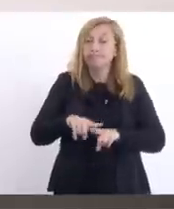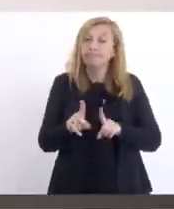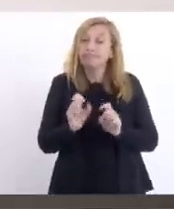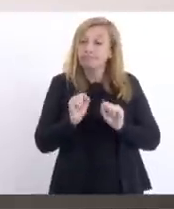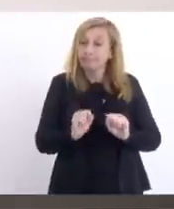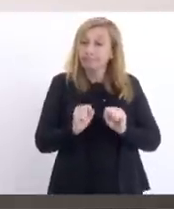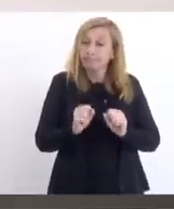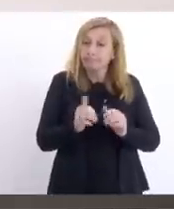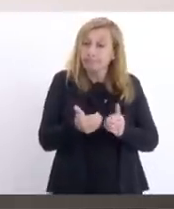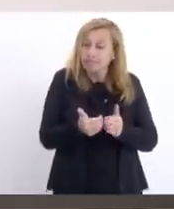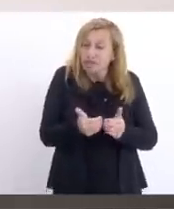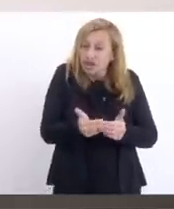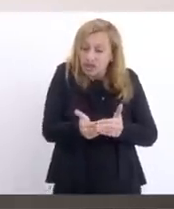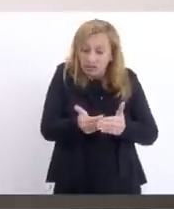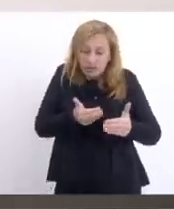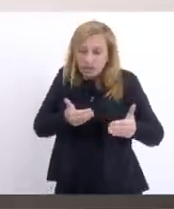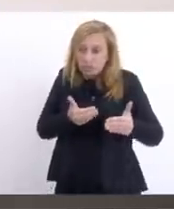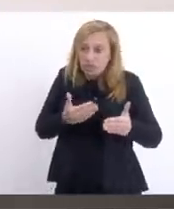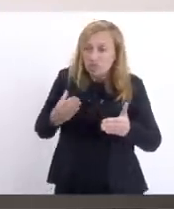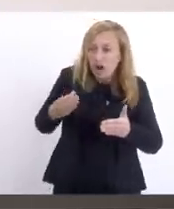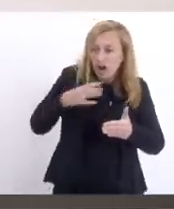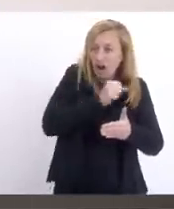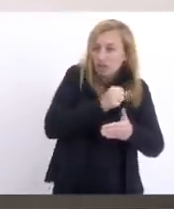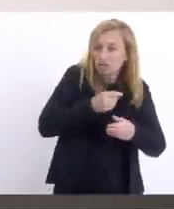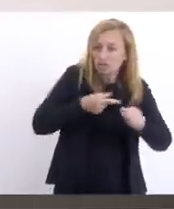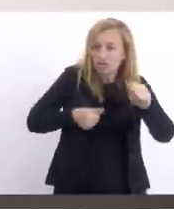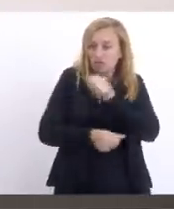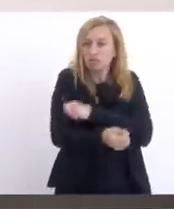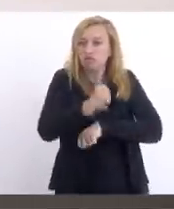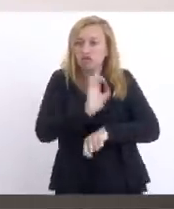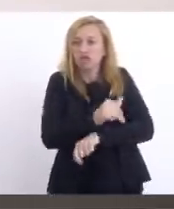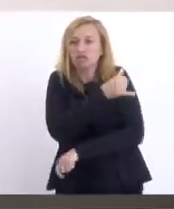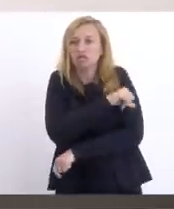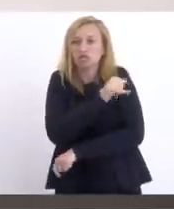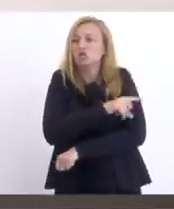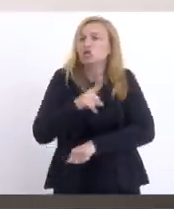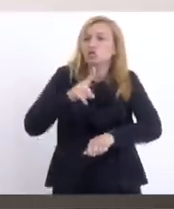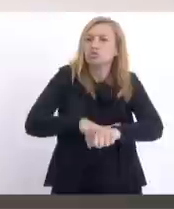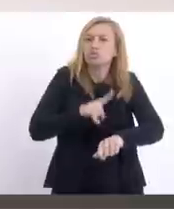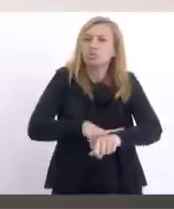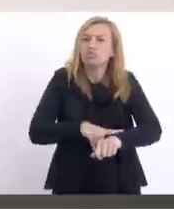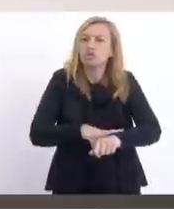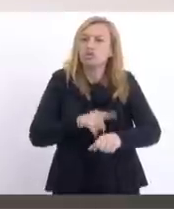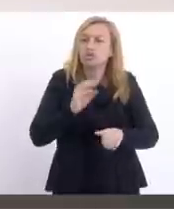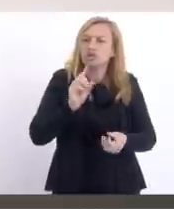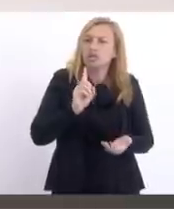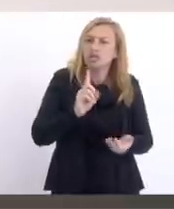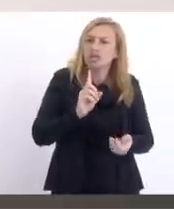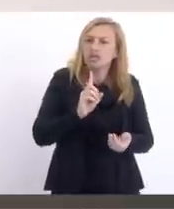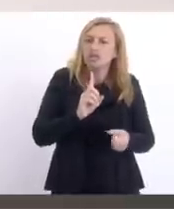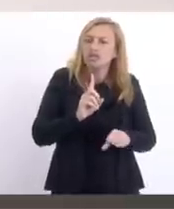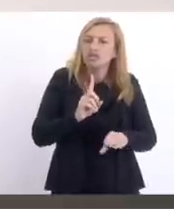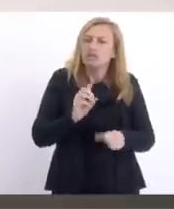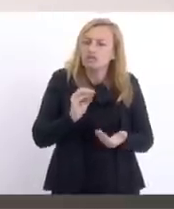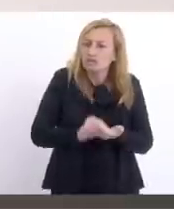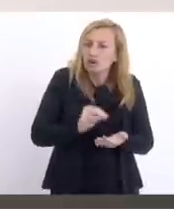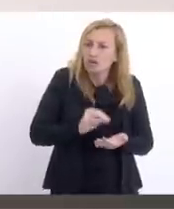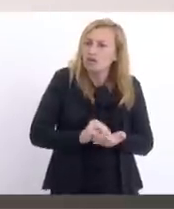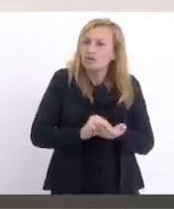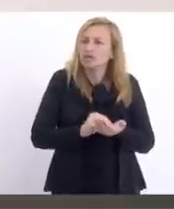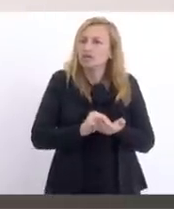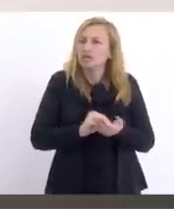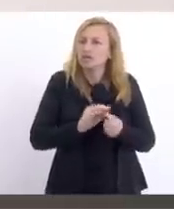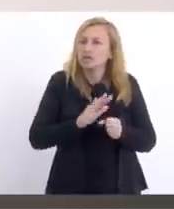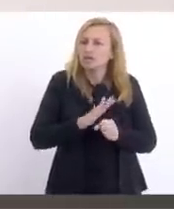um afastamento imediato de investimentos do Estado do Rio de Janeiro num momento de instabilidade, onde aparece uma nova cepa,